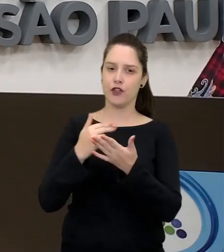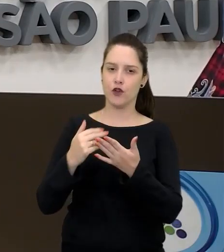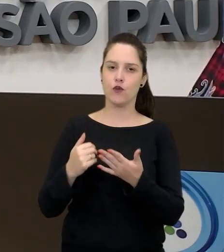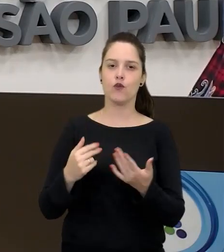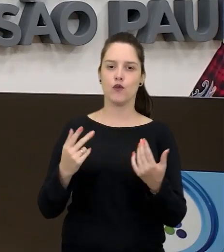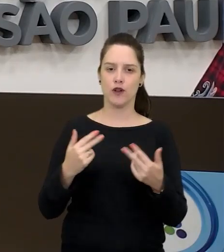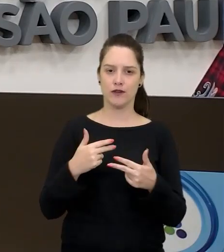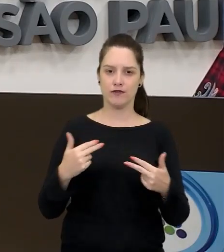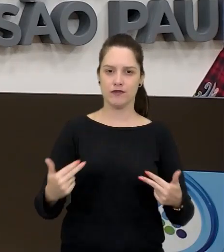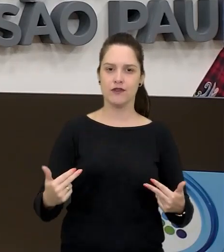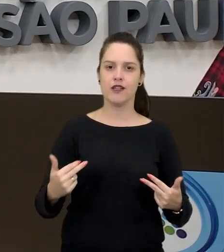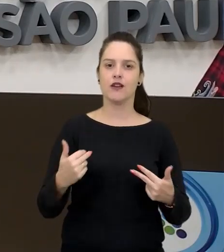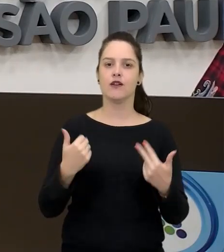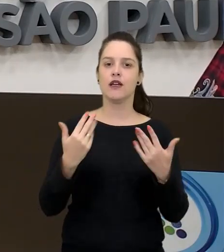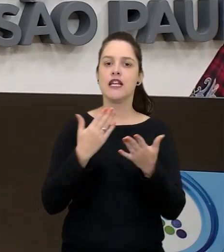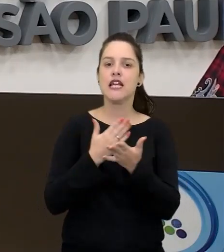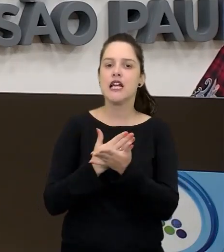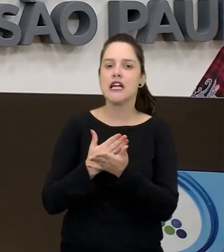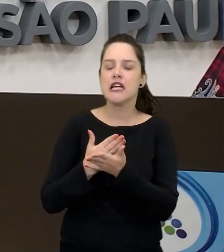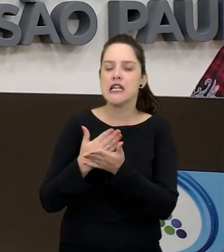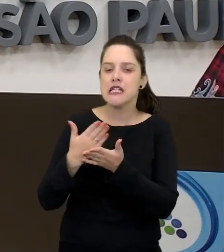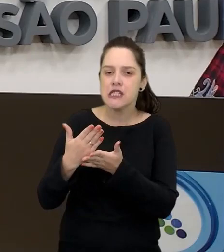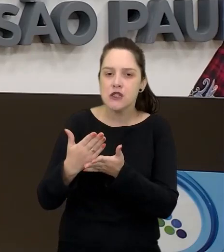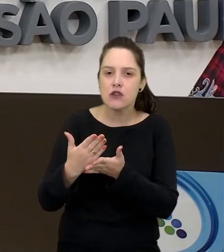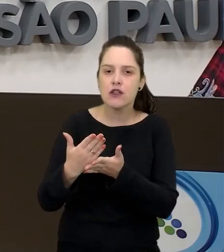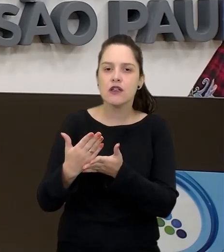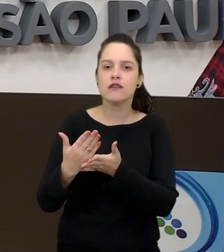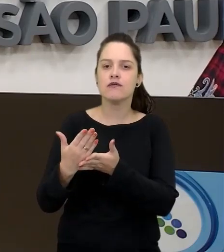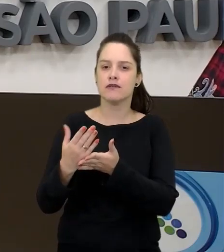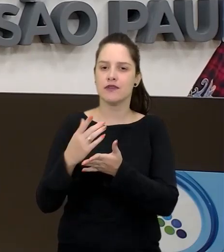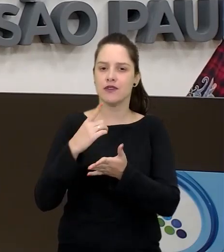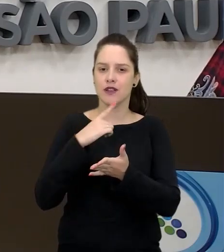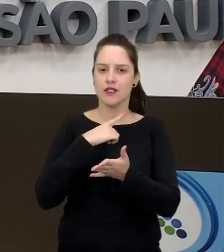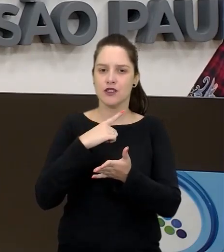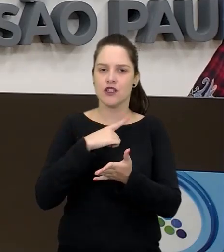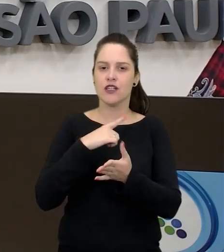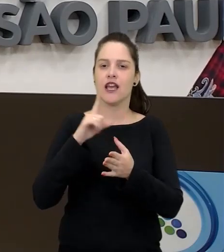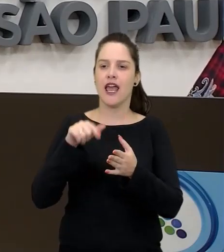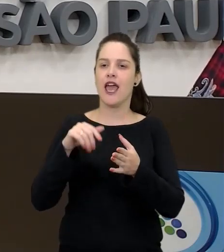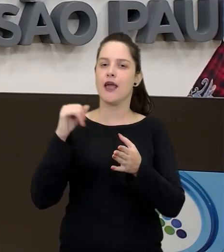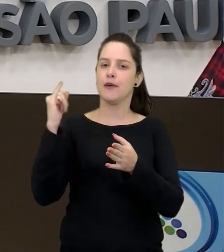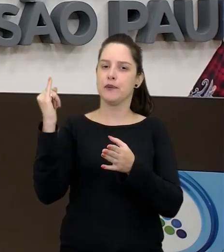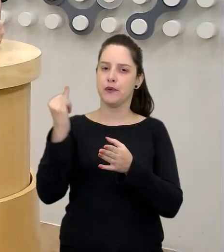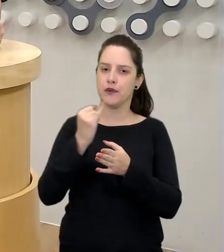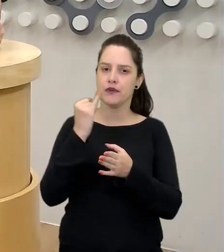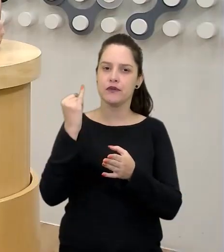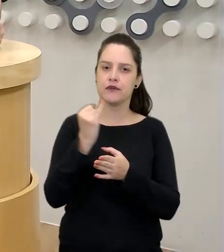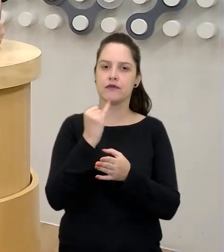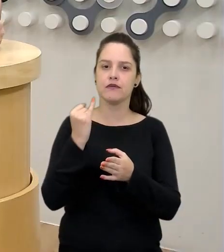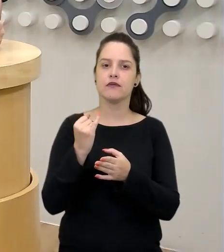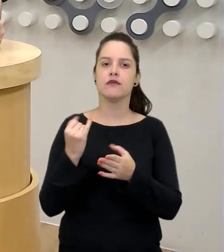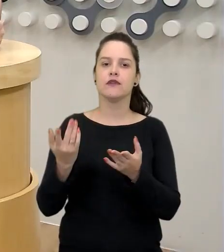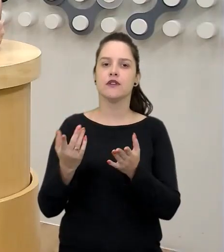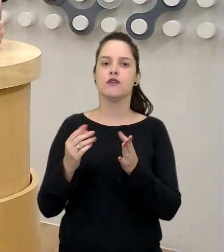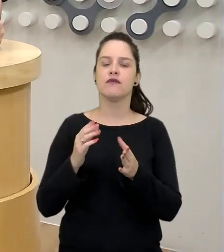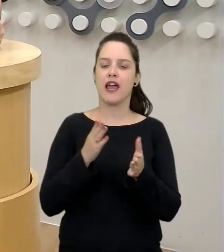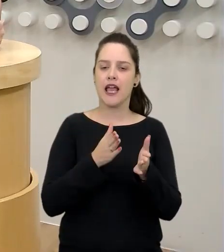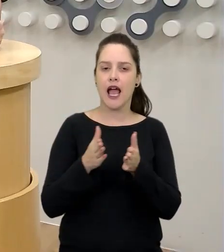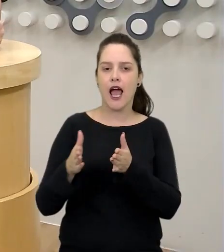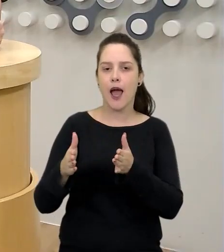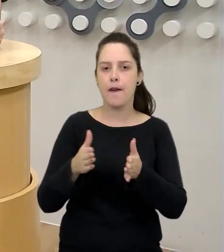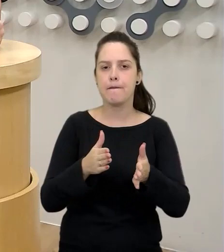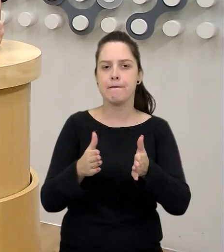Idade Média, se eles se iniciam com esses compêndios de botânica, né? Eles vão